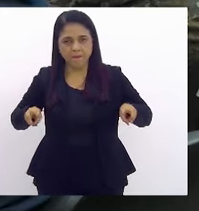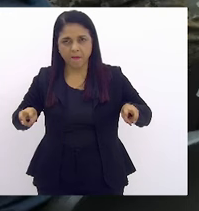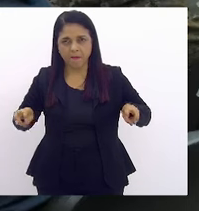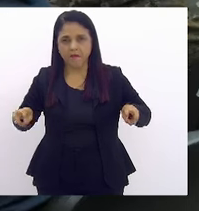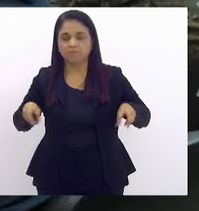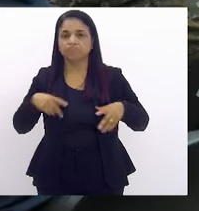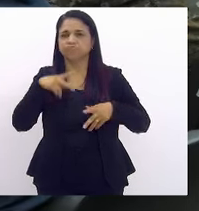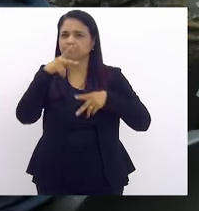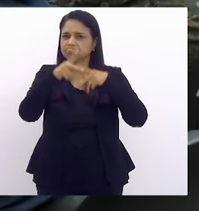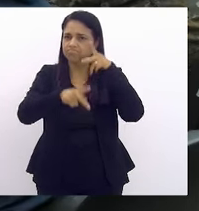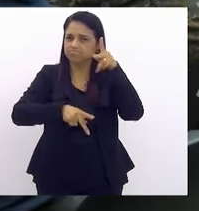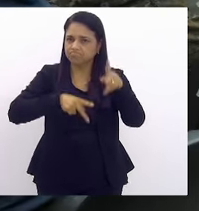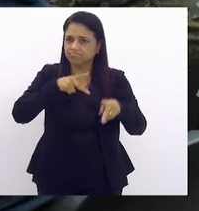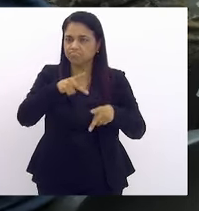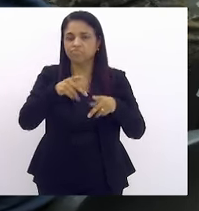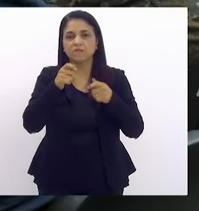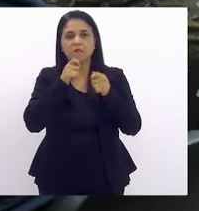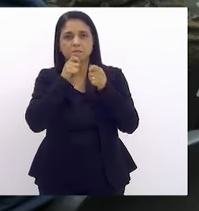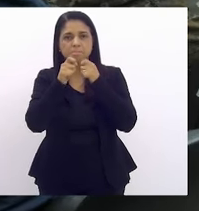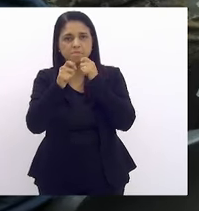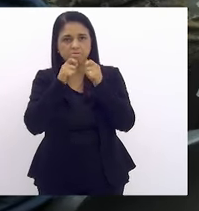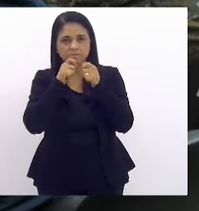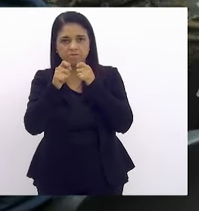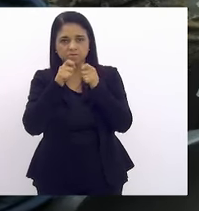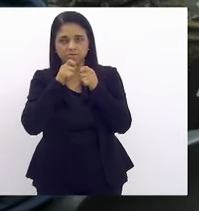público presente, imprensa.